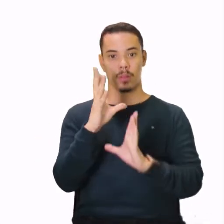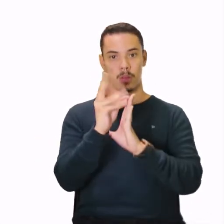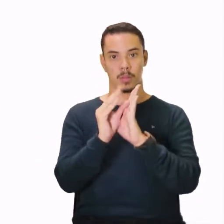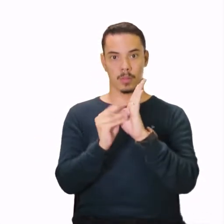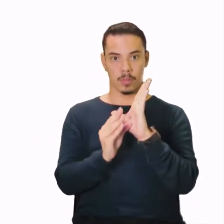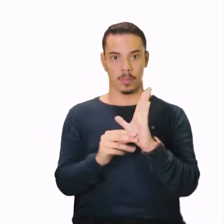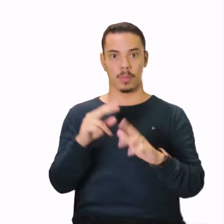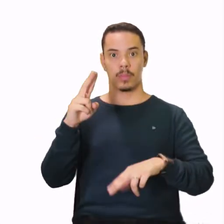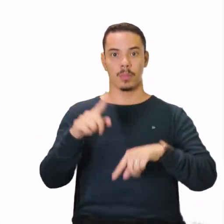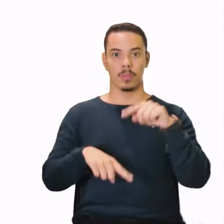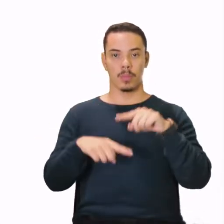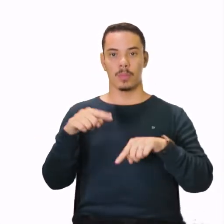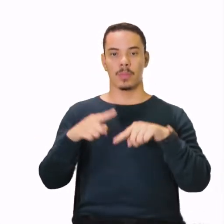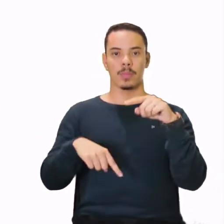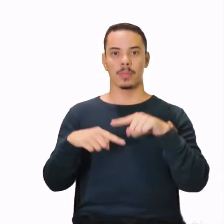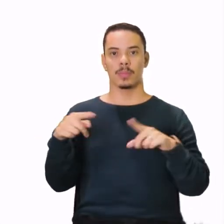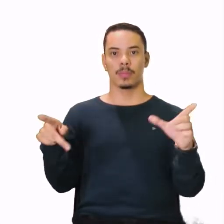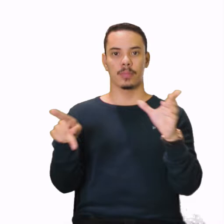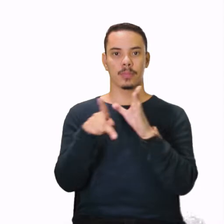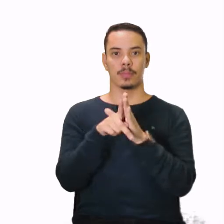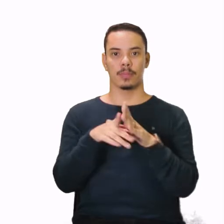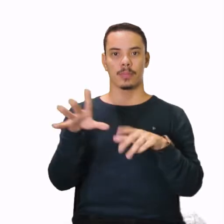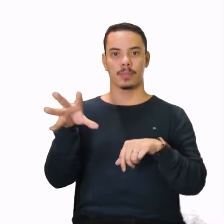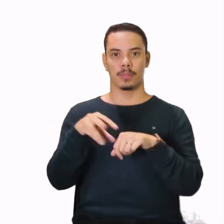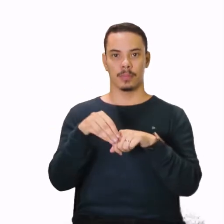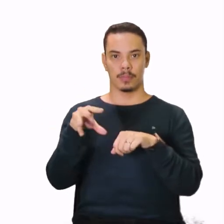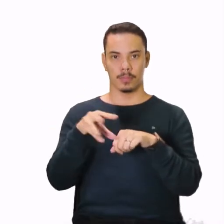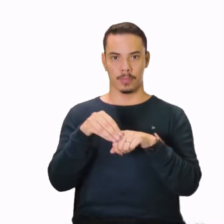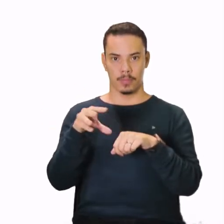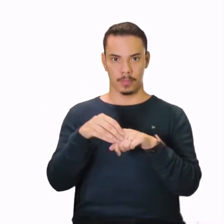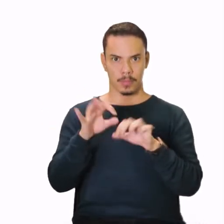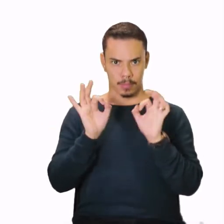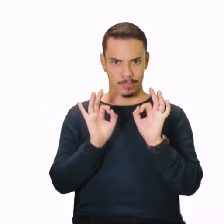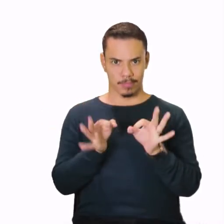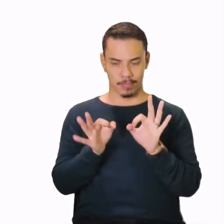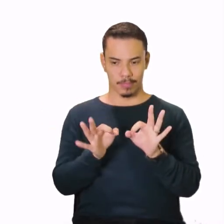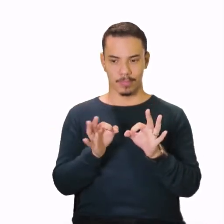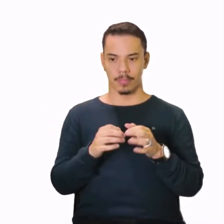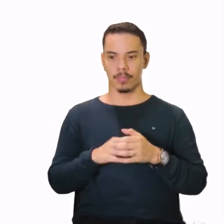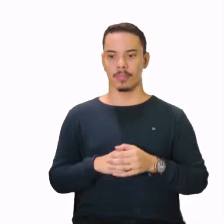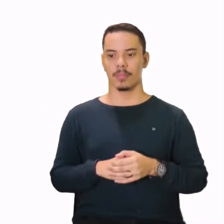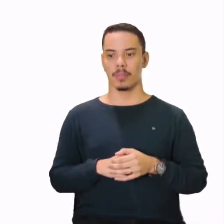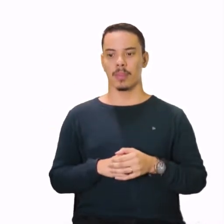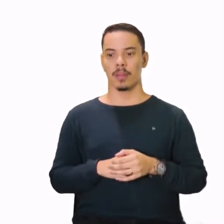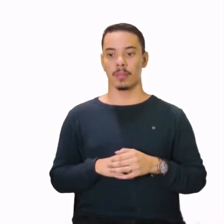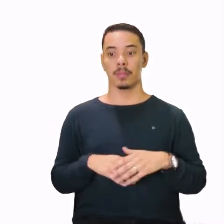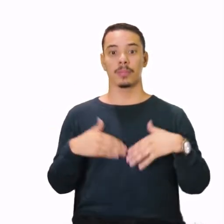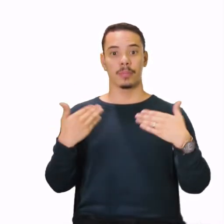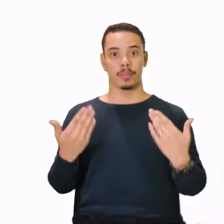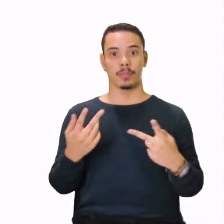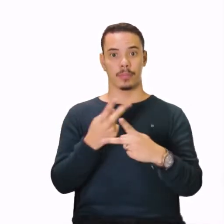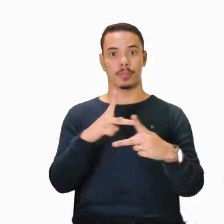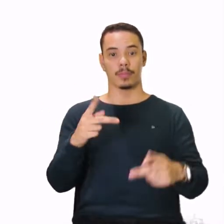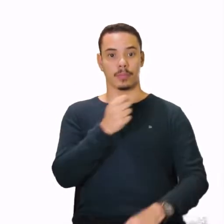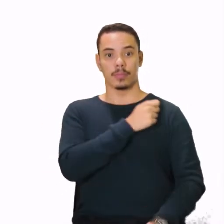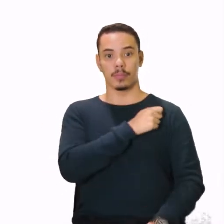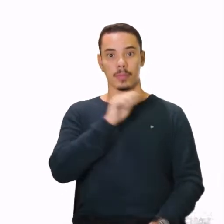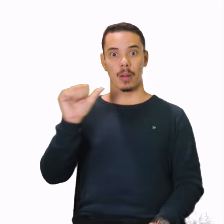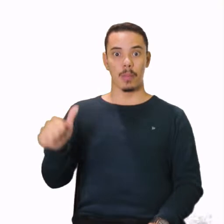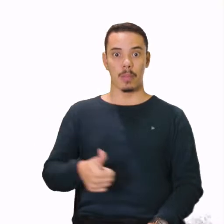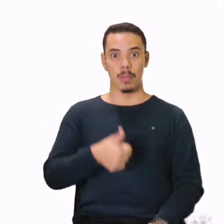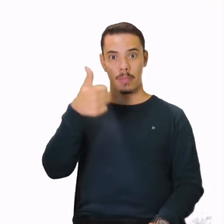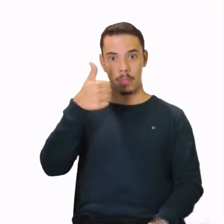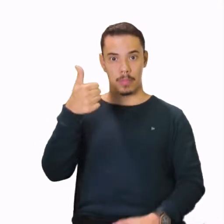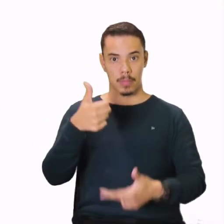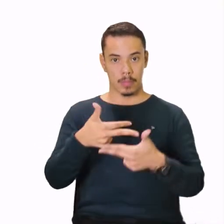como objetos de conhecimento, tá certo? Então, estudante, primeira coisa